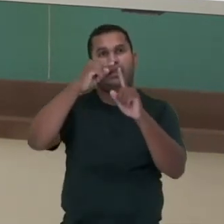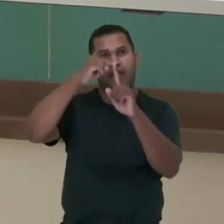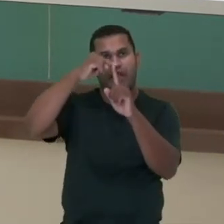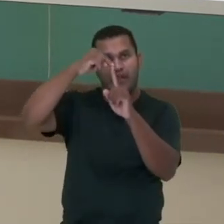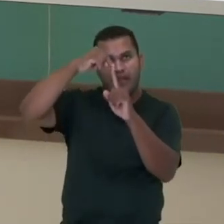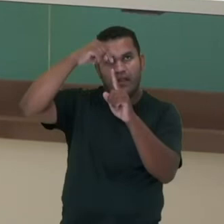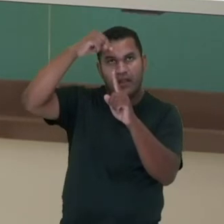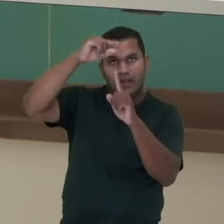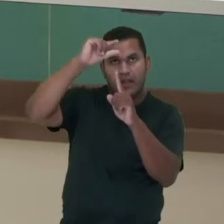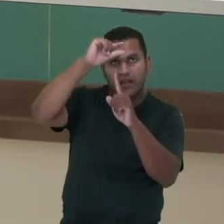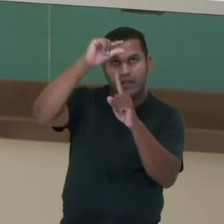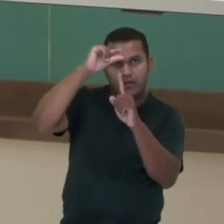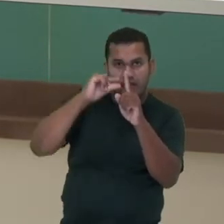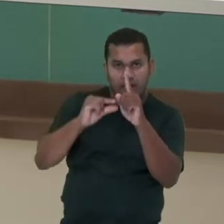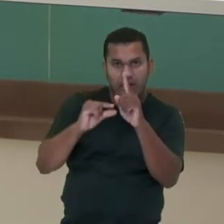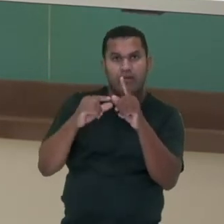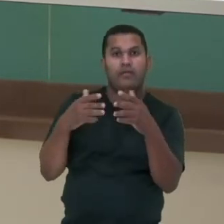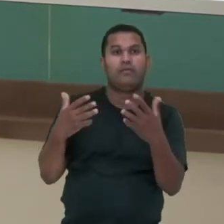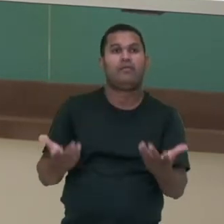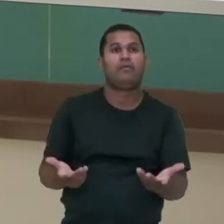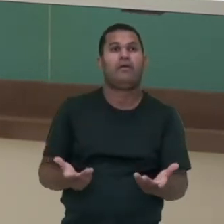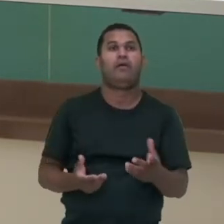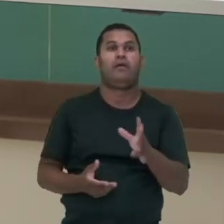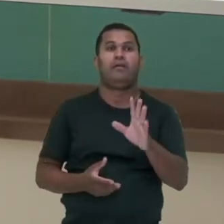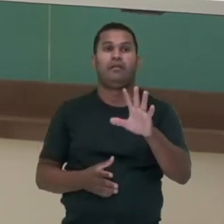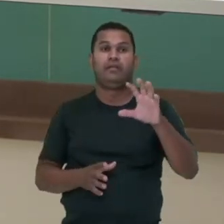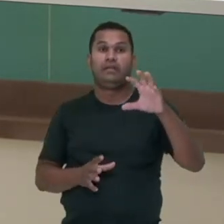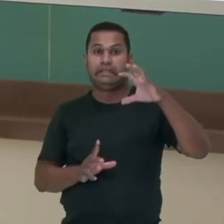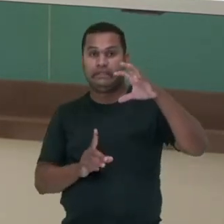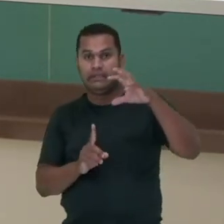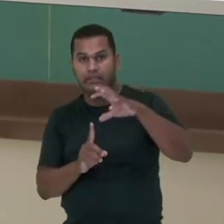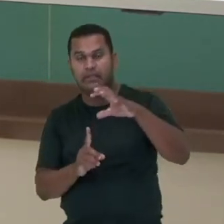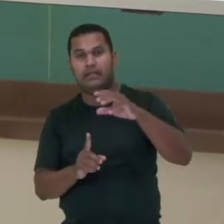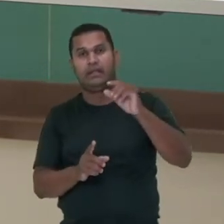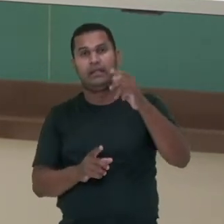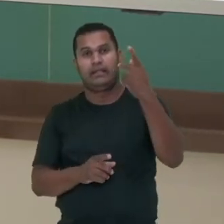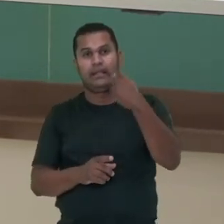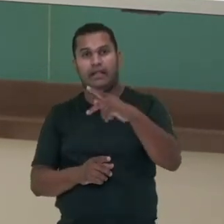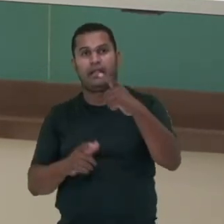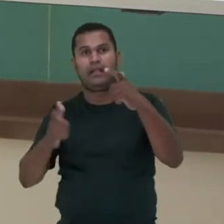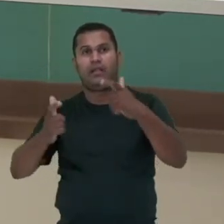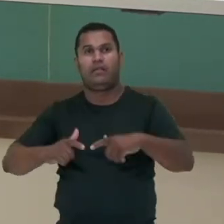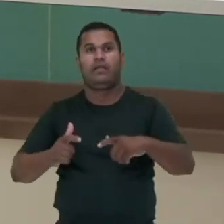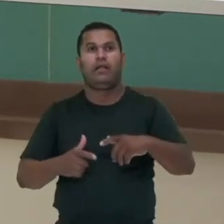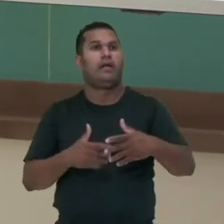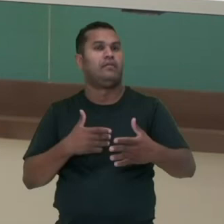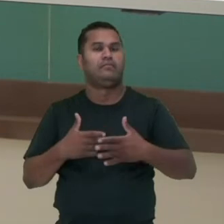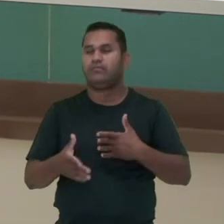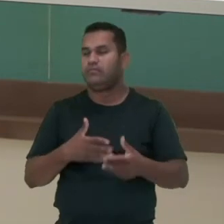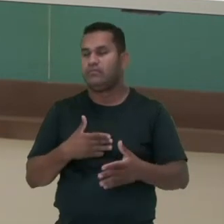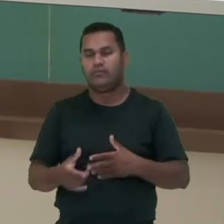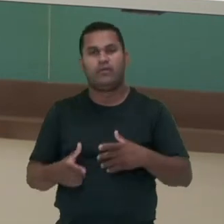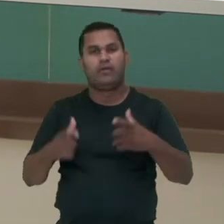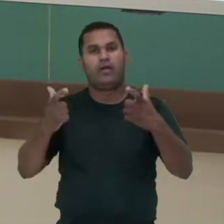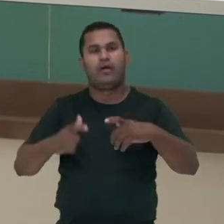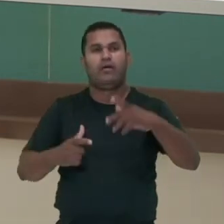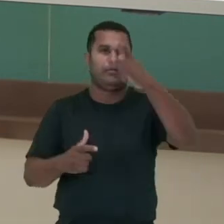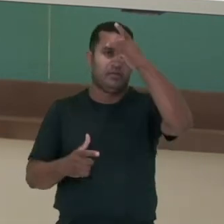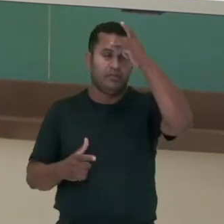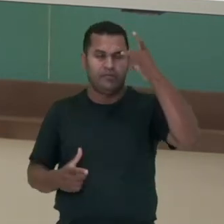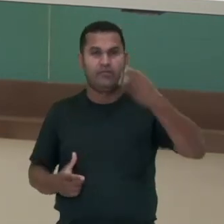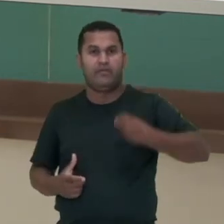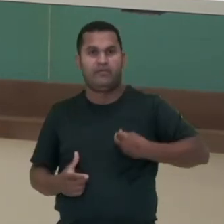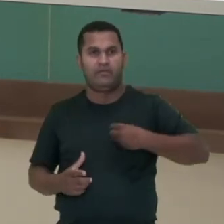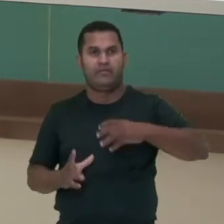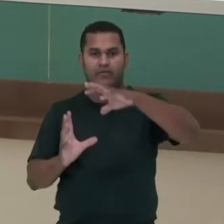tem naquele locus gênico, aquele gene específico, pode ser em qualquer país do mundo, vai estar naquele local. O plural de